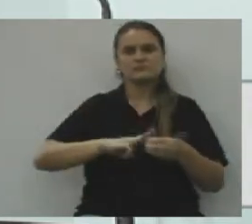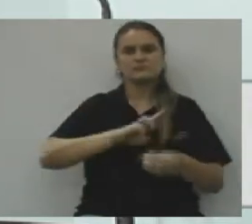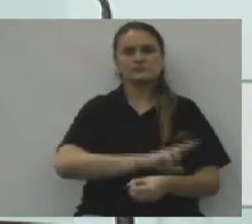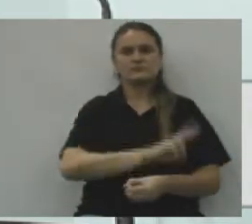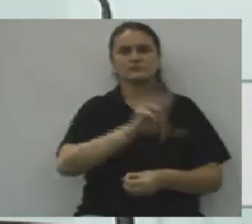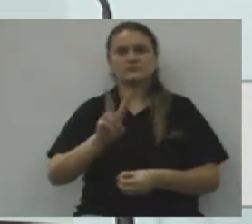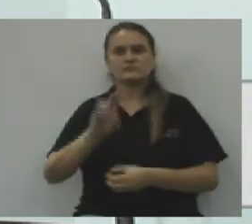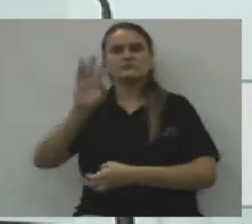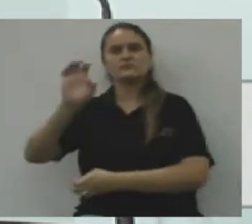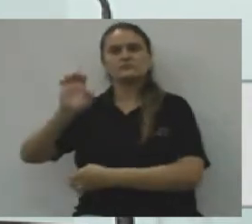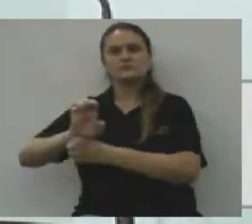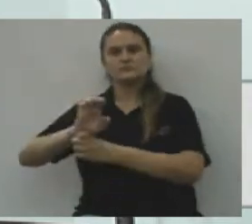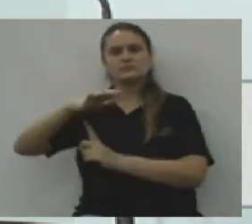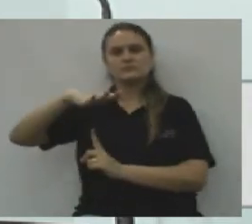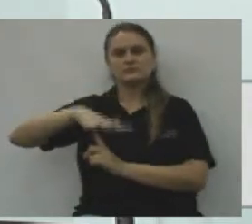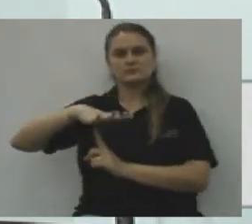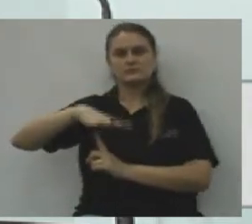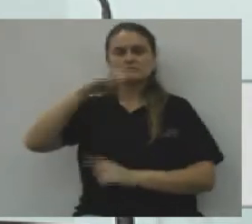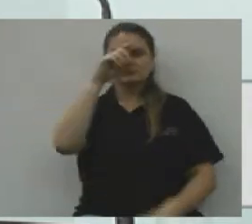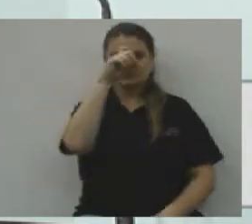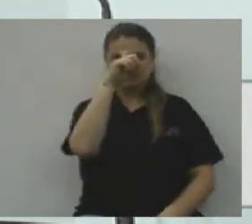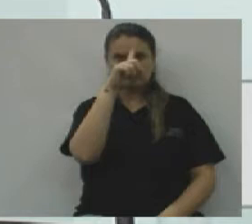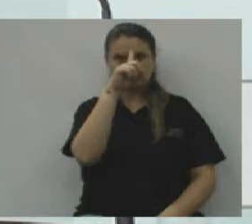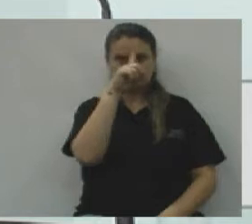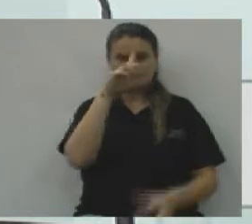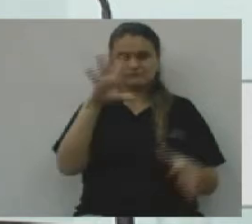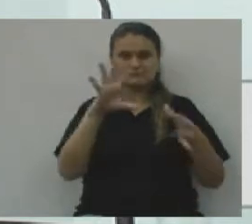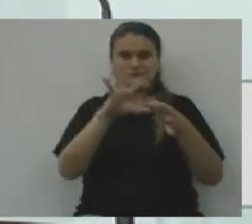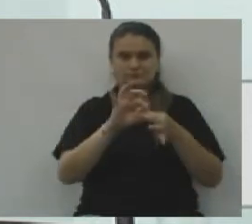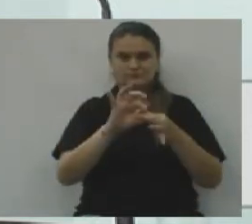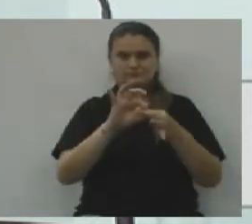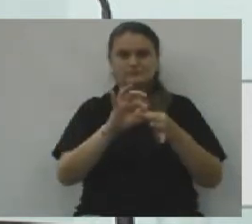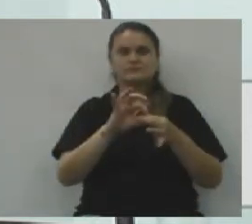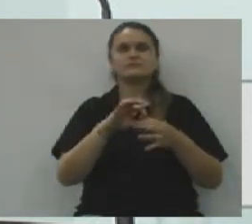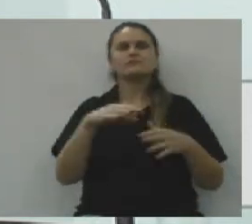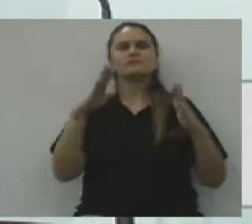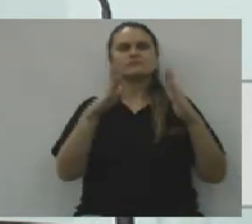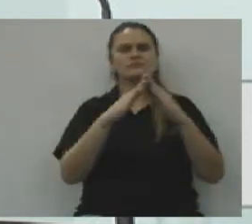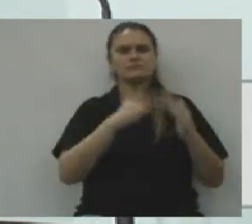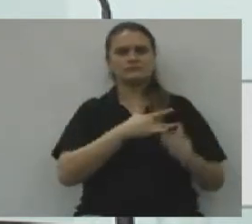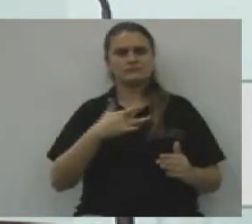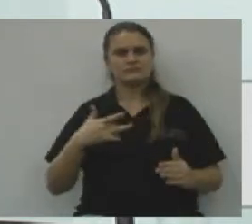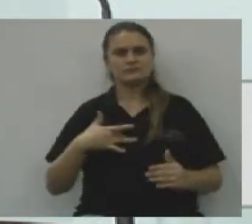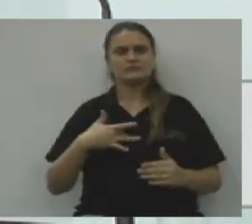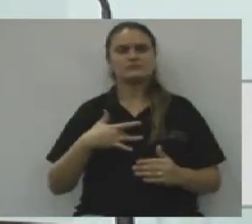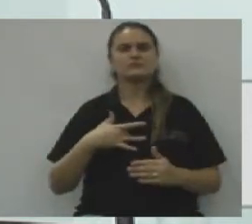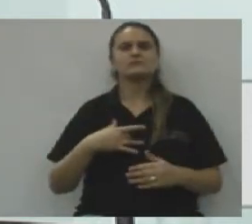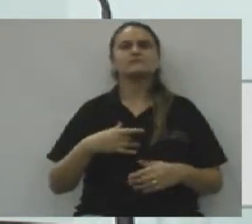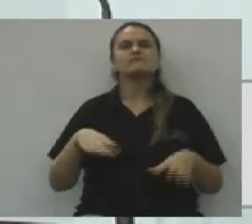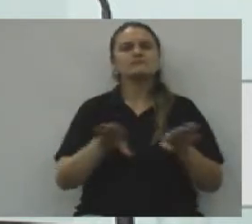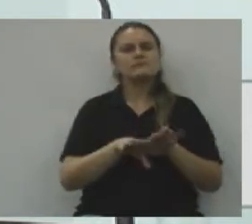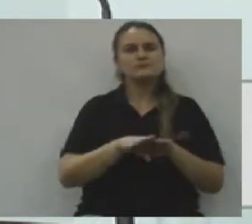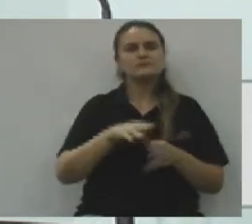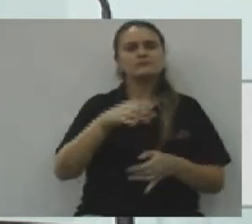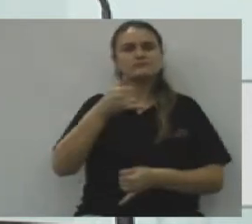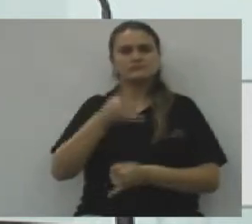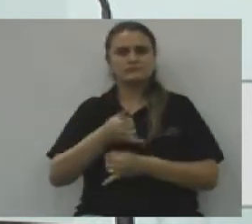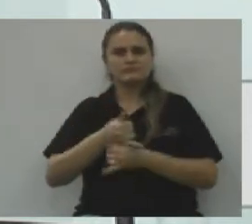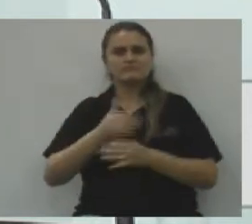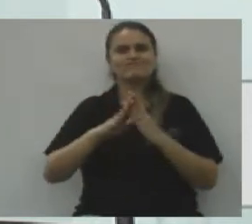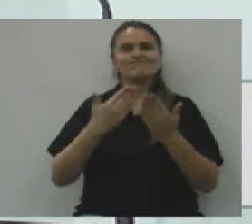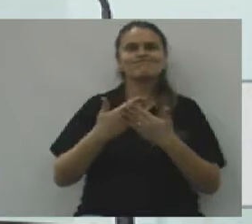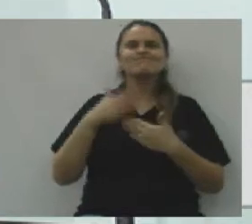o Estado do Paraná, hospitais e centros e postos de saúde, aonde um diretor de escola, quando